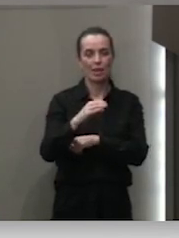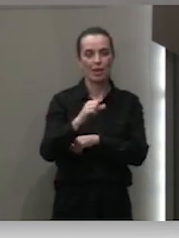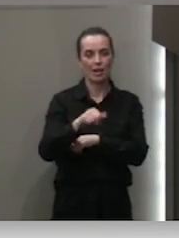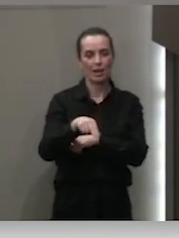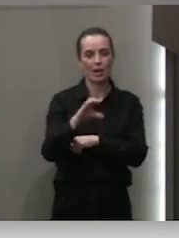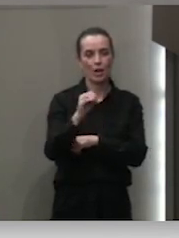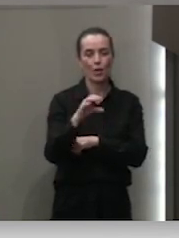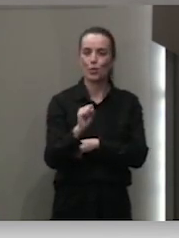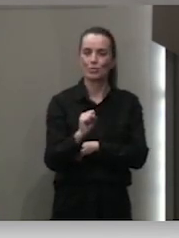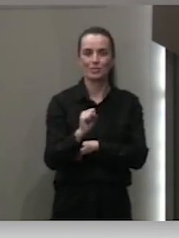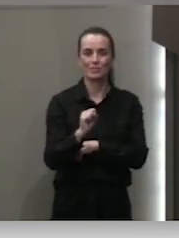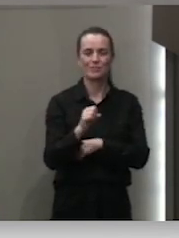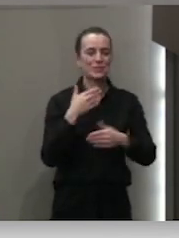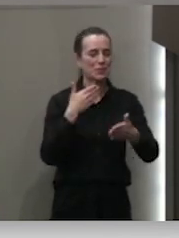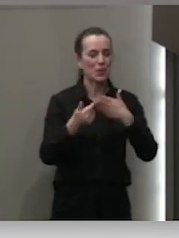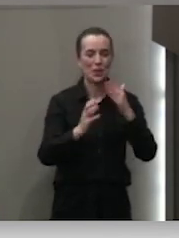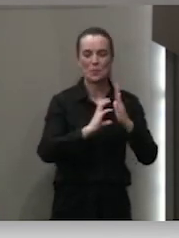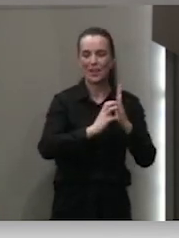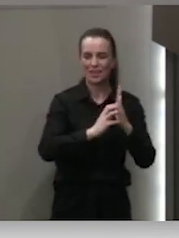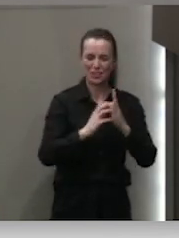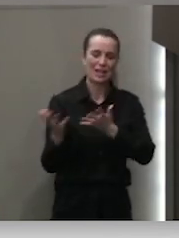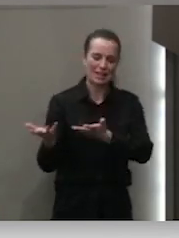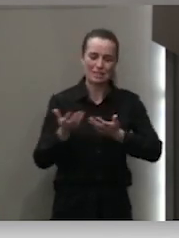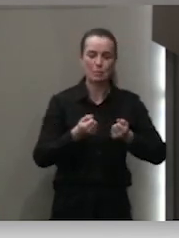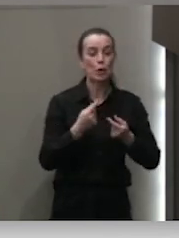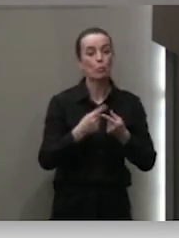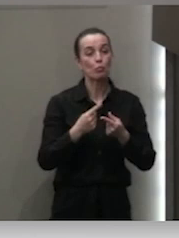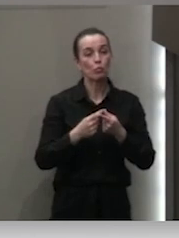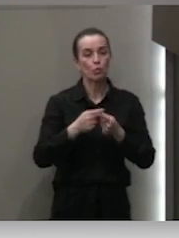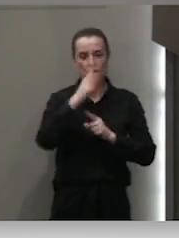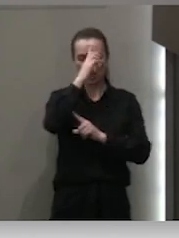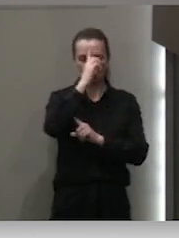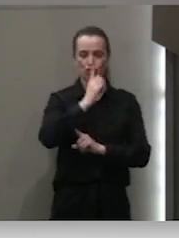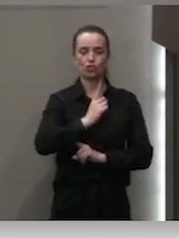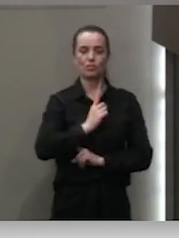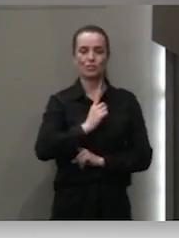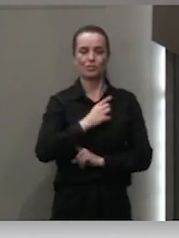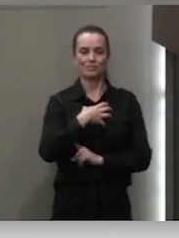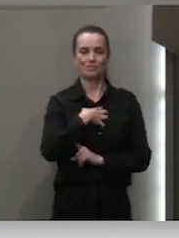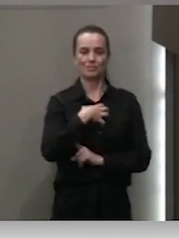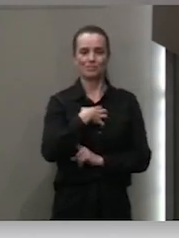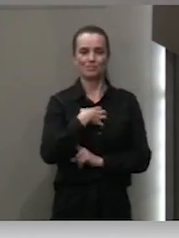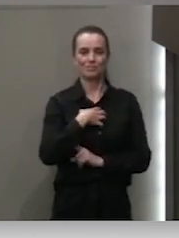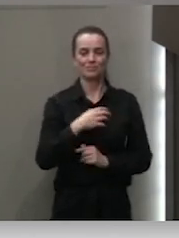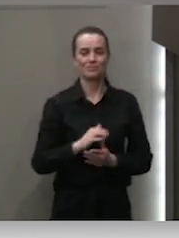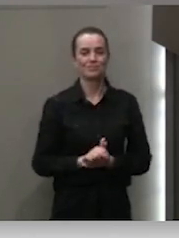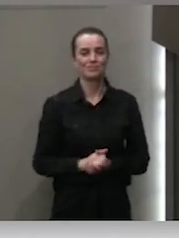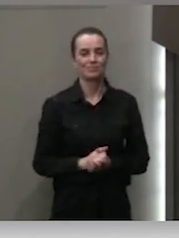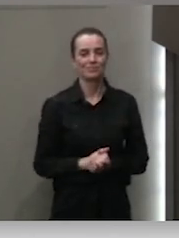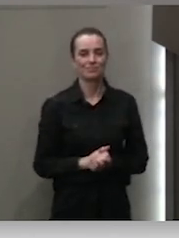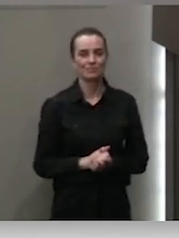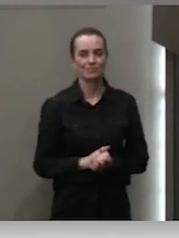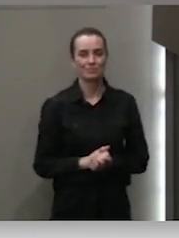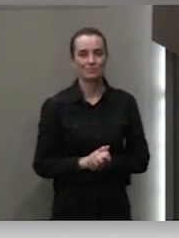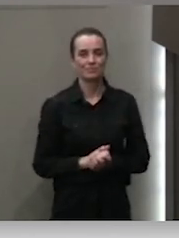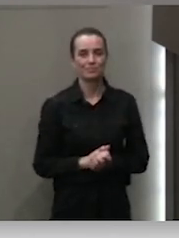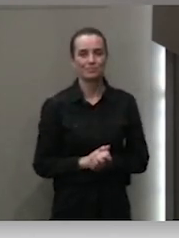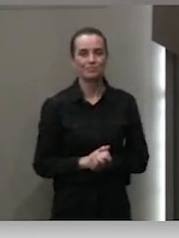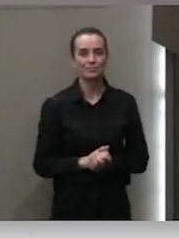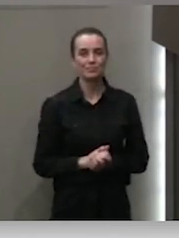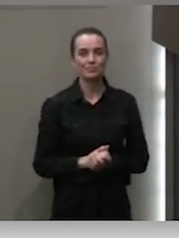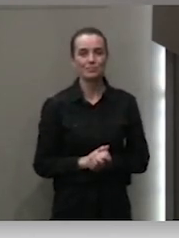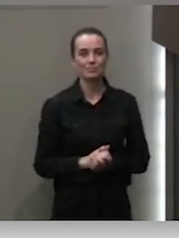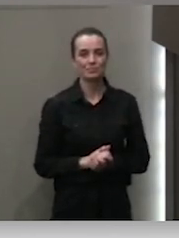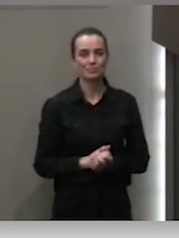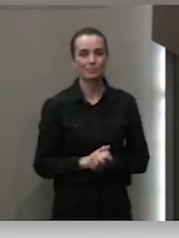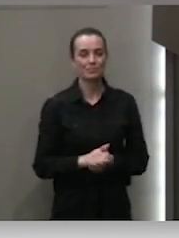elhe receberia de portas abertas pela dignidade com que o senhor se conduz Obrigado senhores